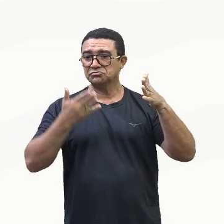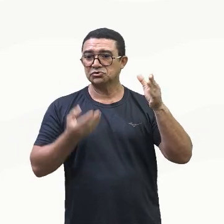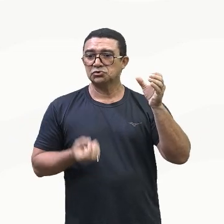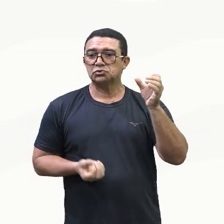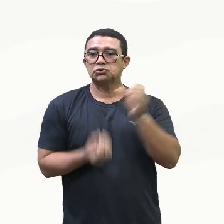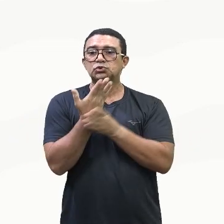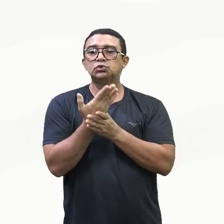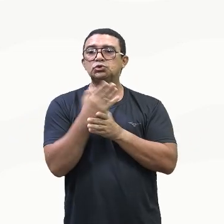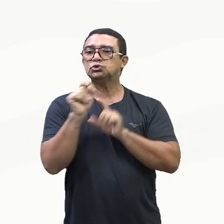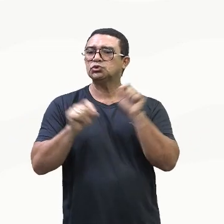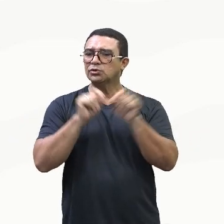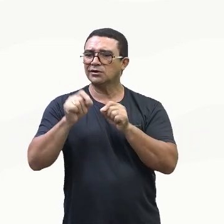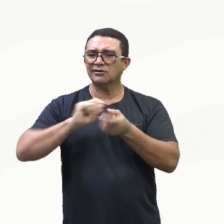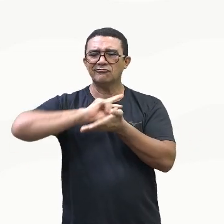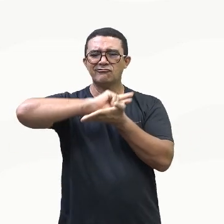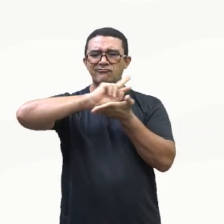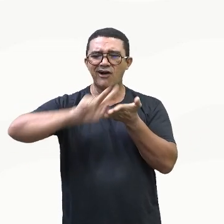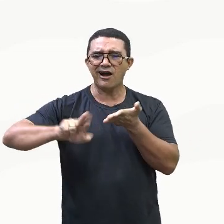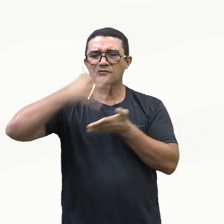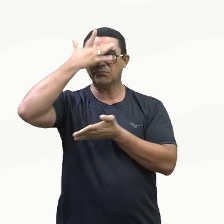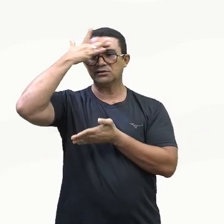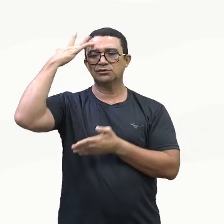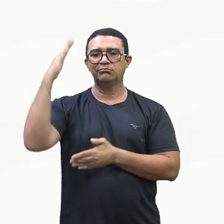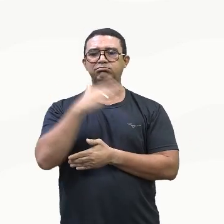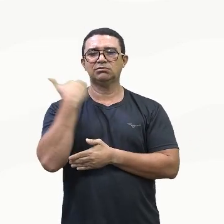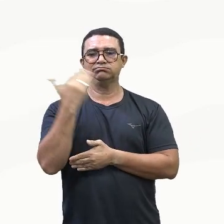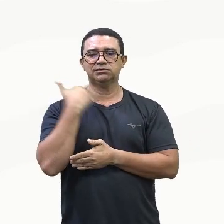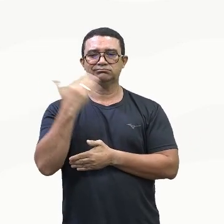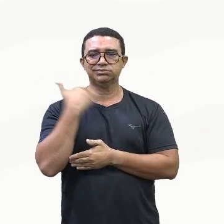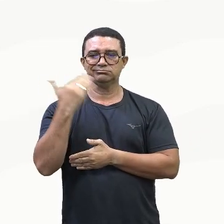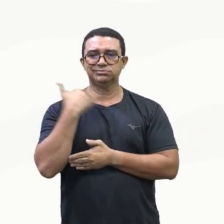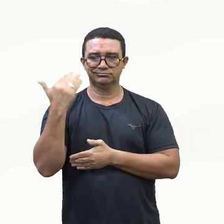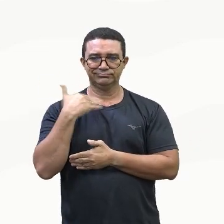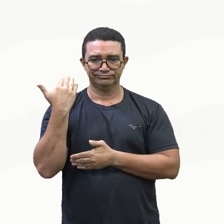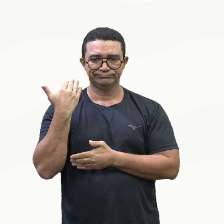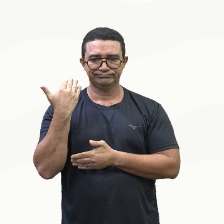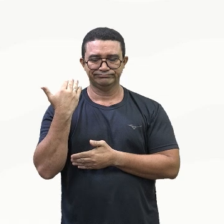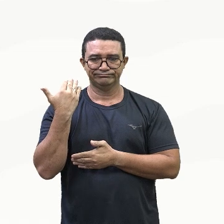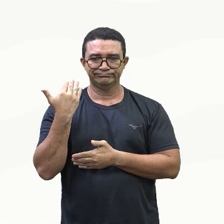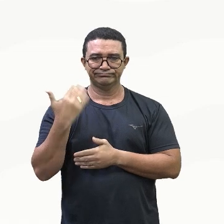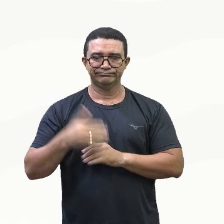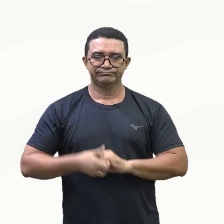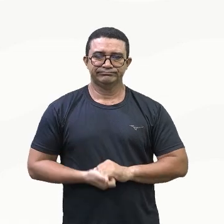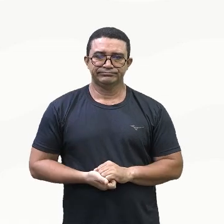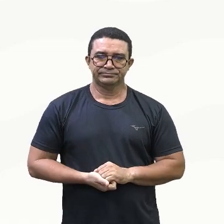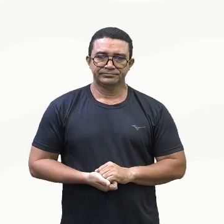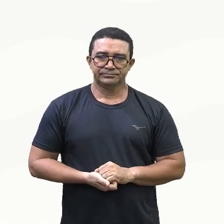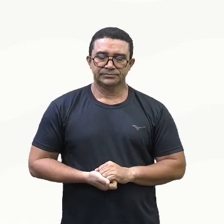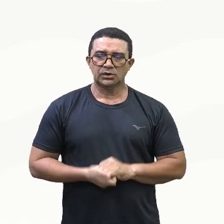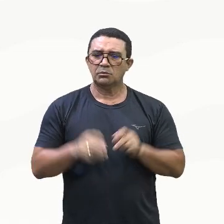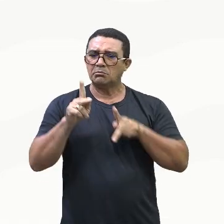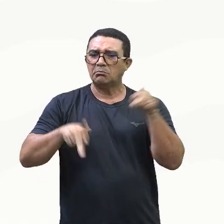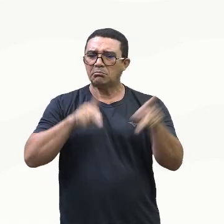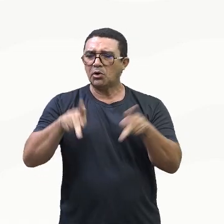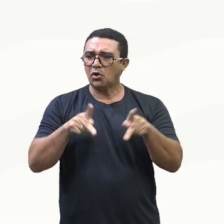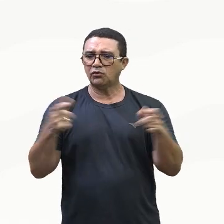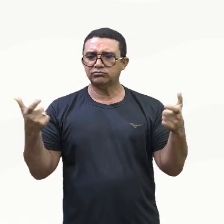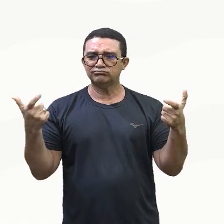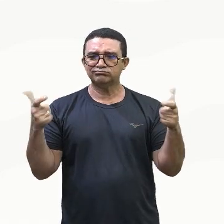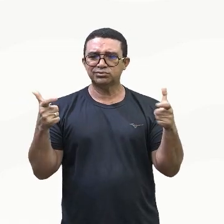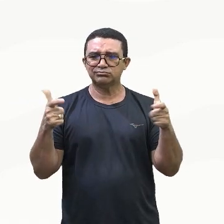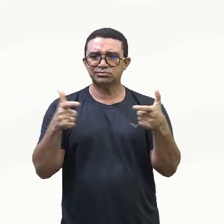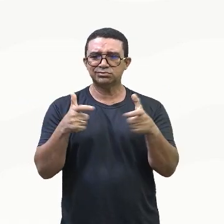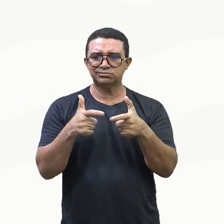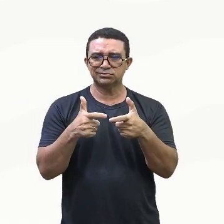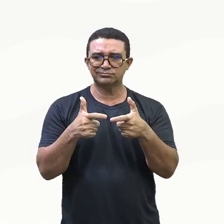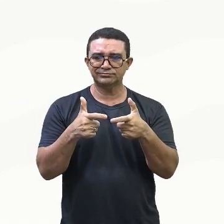genocídio. Genocídio? Que palavrão é esse, professor? Genocídio é a matança de um povo completo daquele